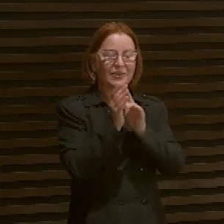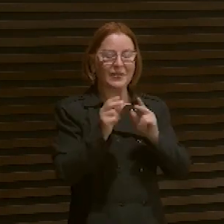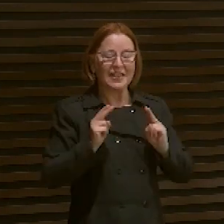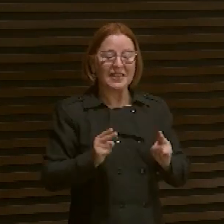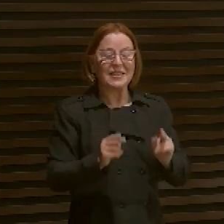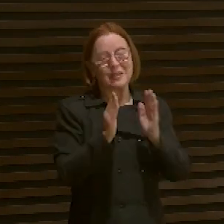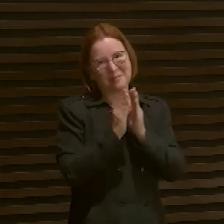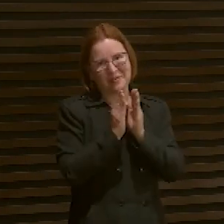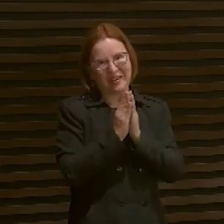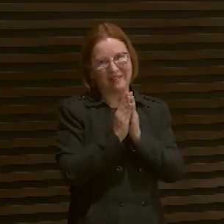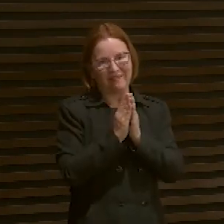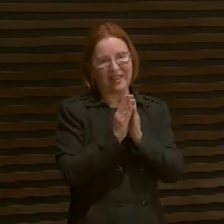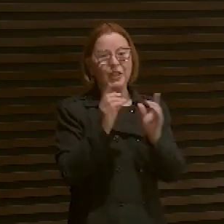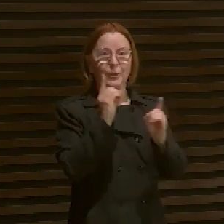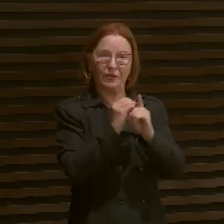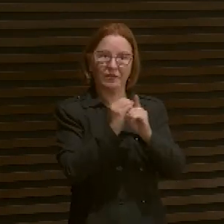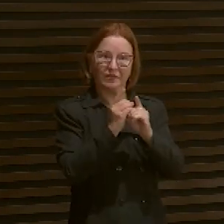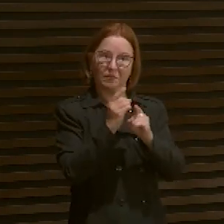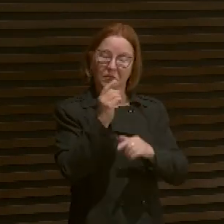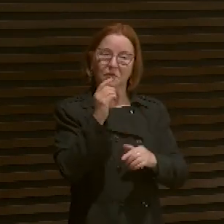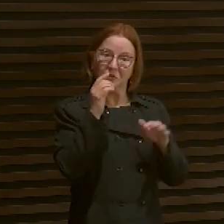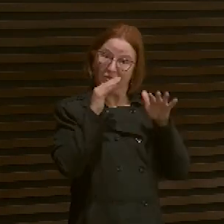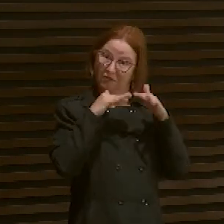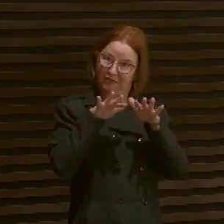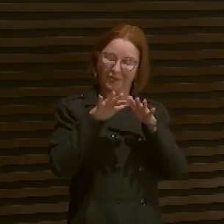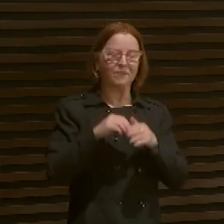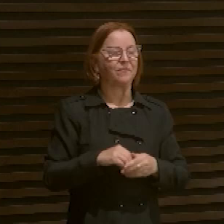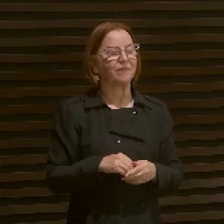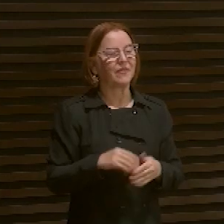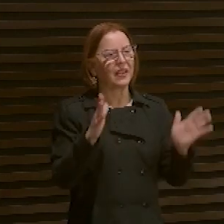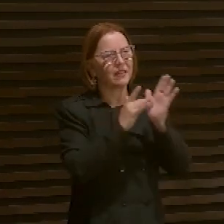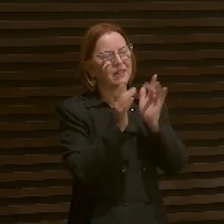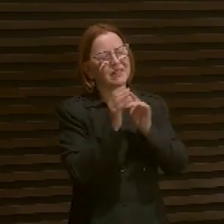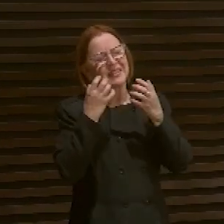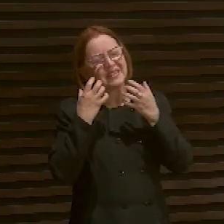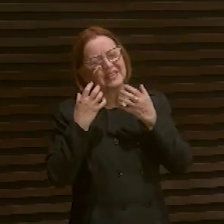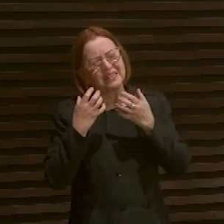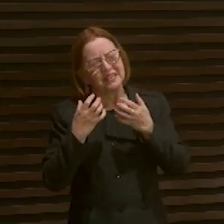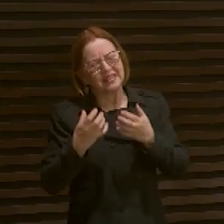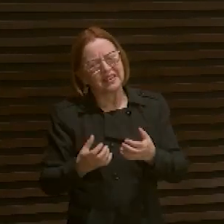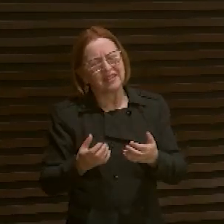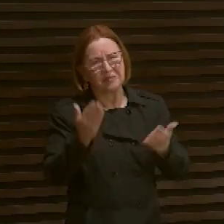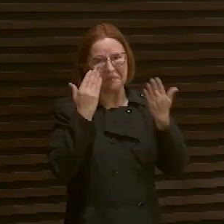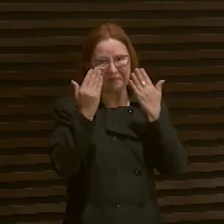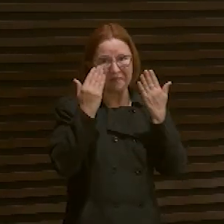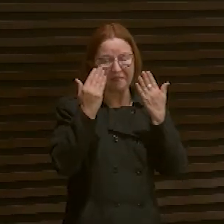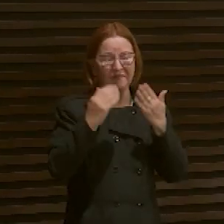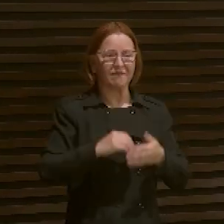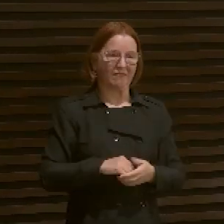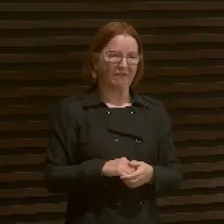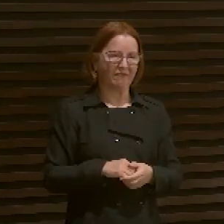oração. Pensa comigo, ele estava exausto, como eu já mencionei. Ele estava exausto psicologicamente,